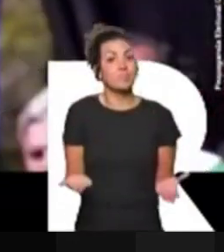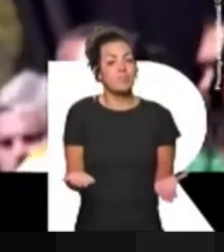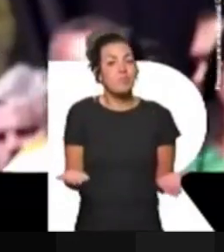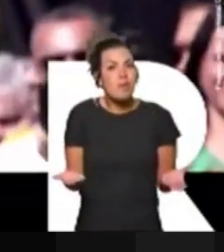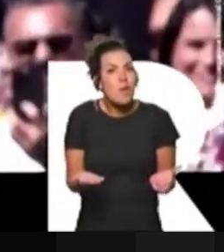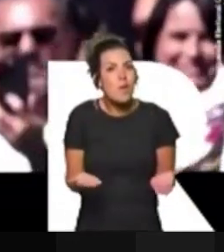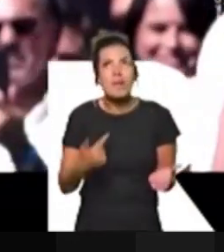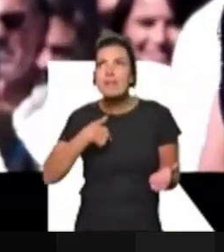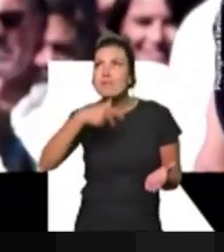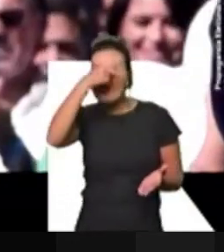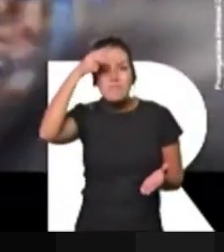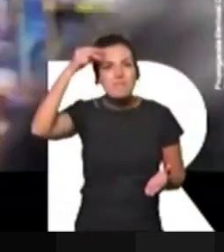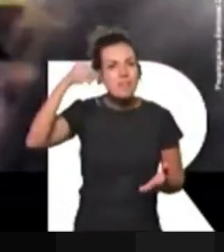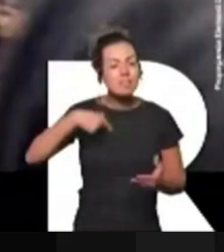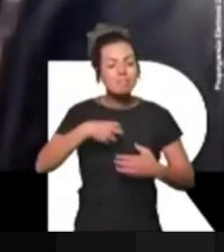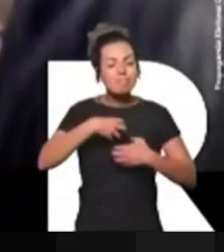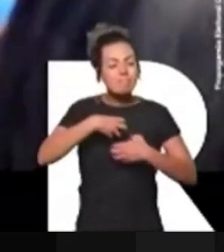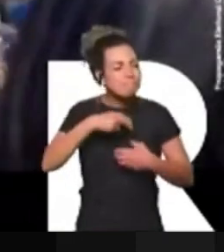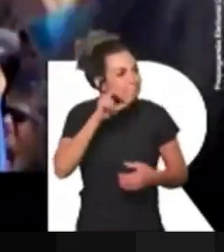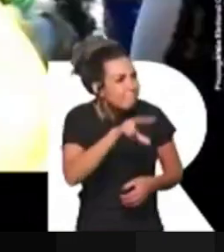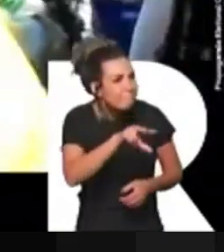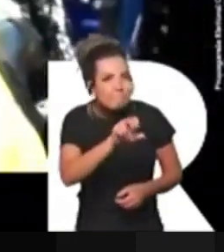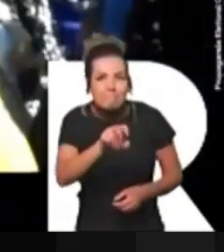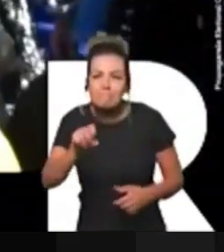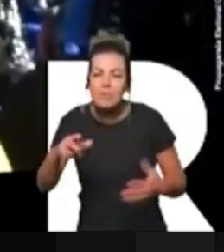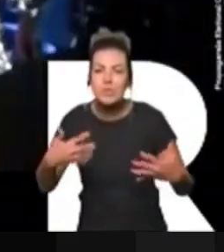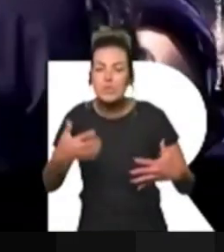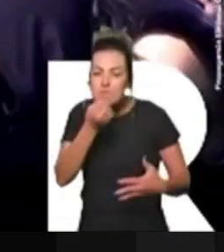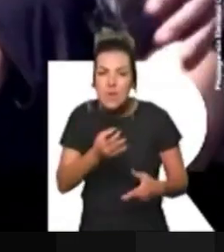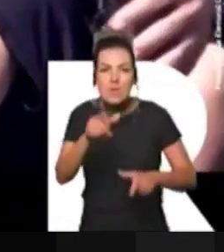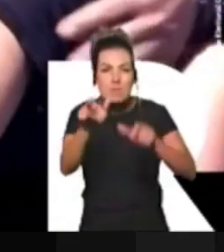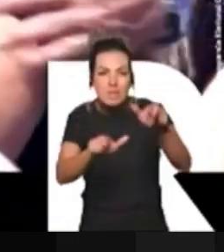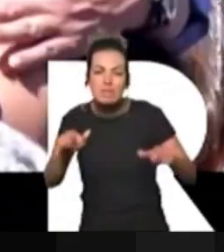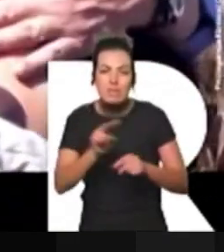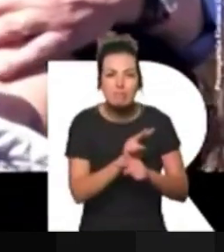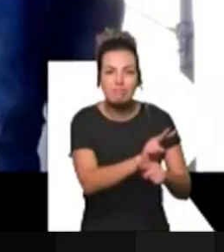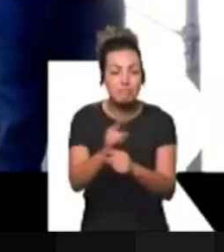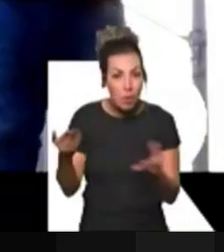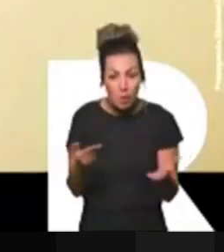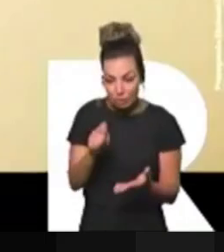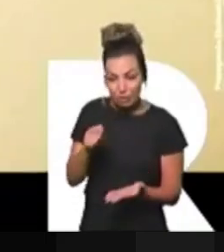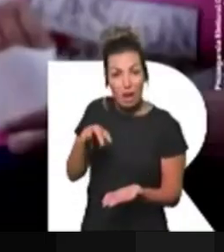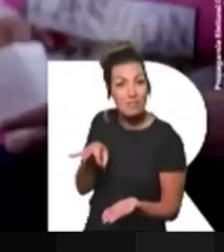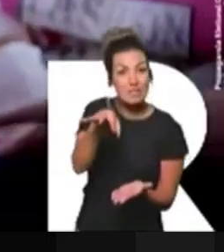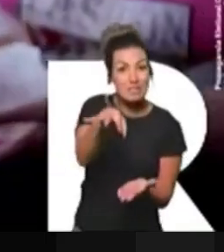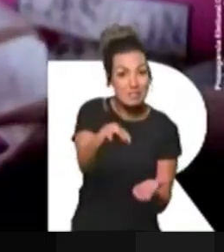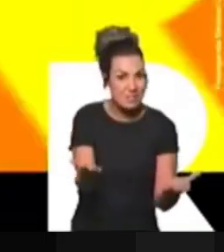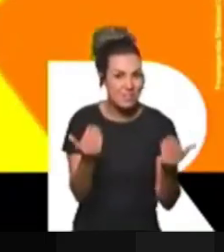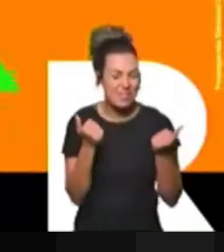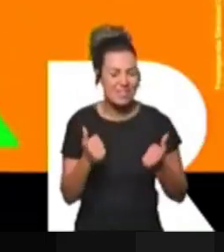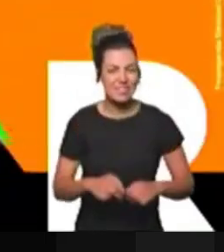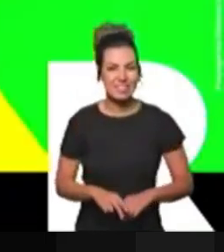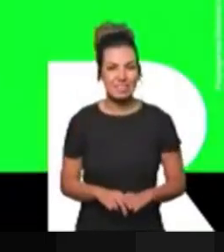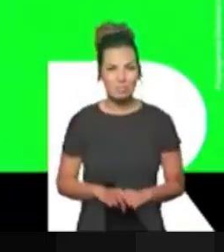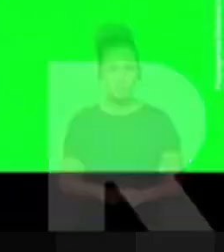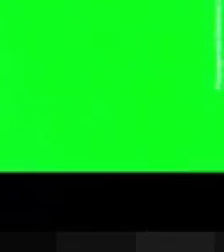E nessa hora que ser prefeito de São Paulo vale a pena para cuidar de gente.